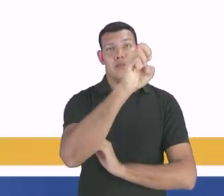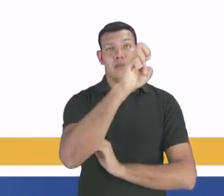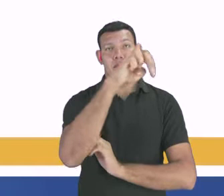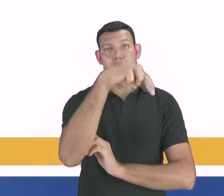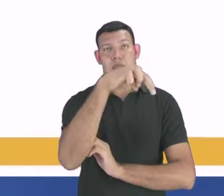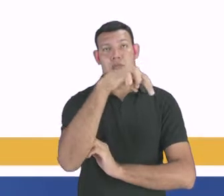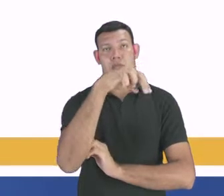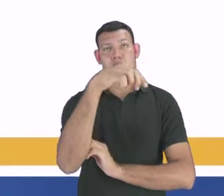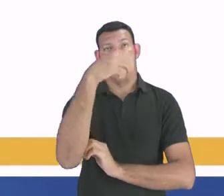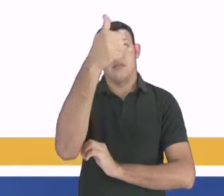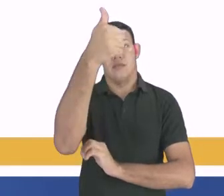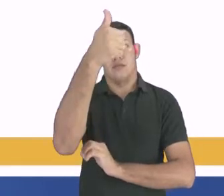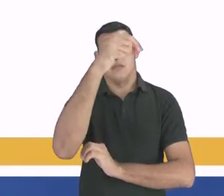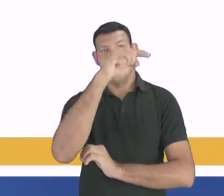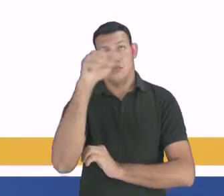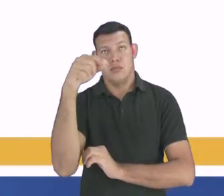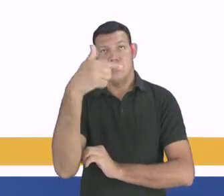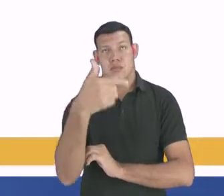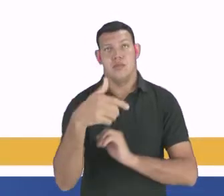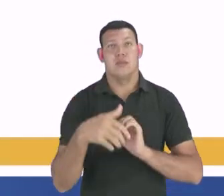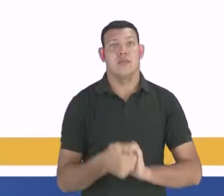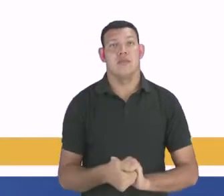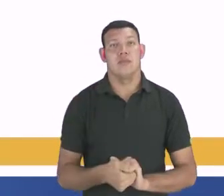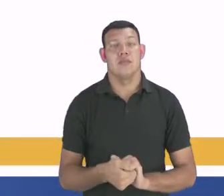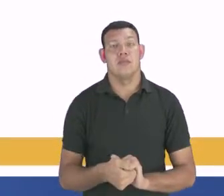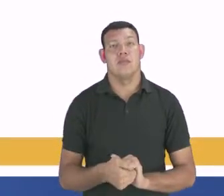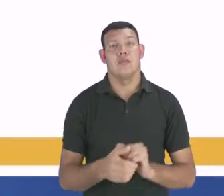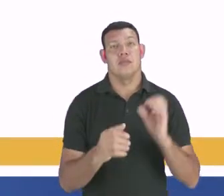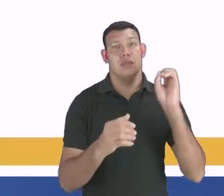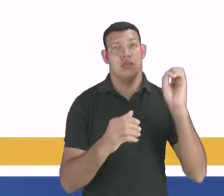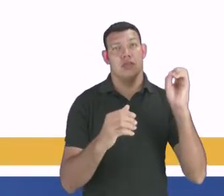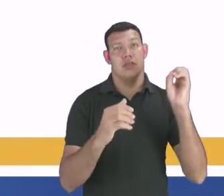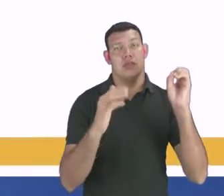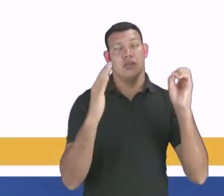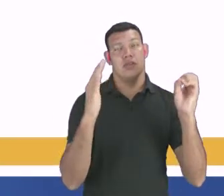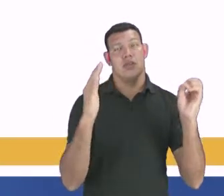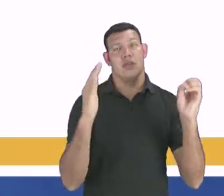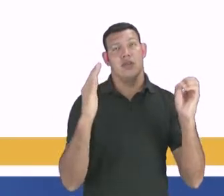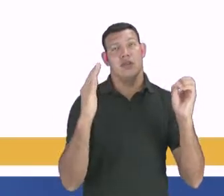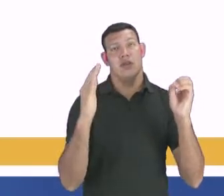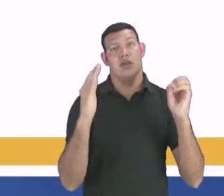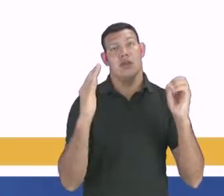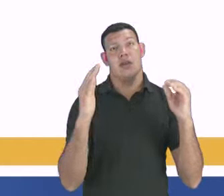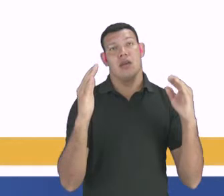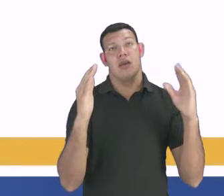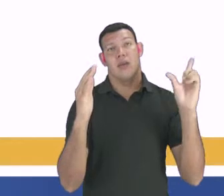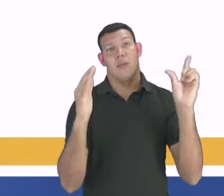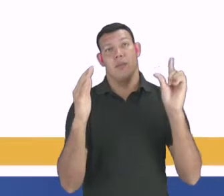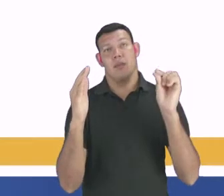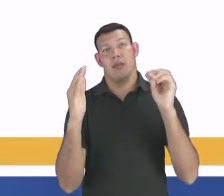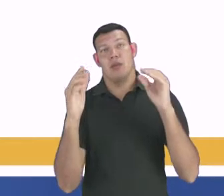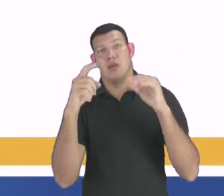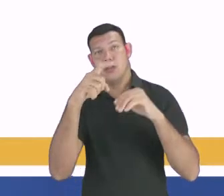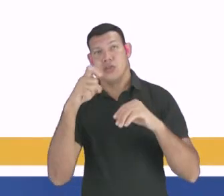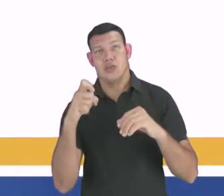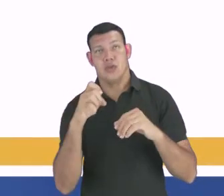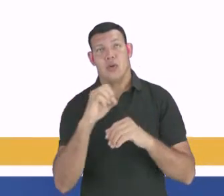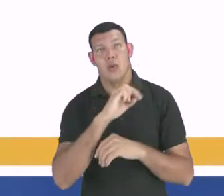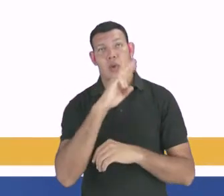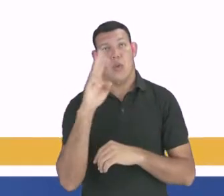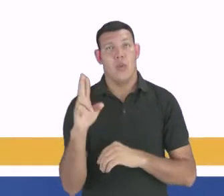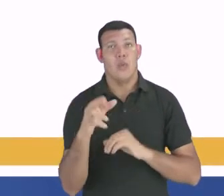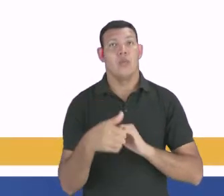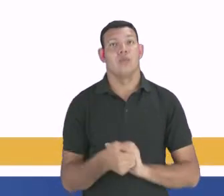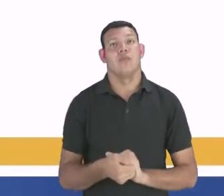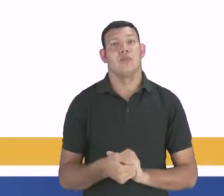imediatamente esse intervalo que vai de 0 menor ou igual a x e menor que π sobre 6. Ou